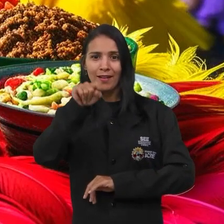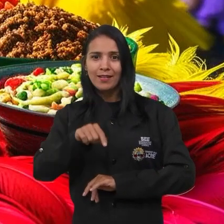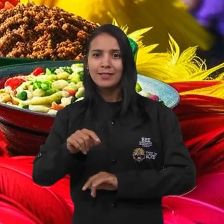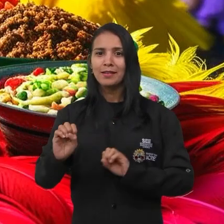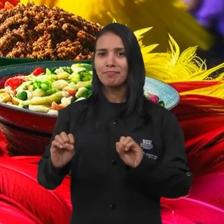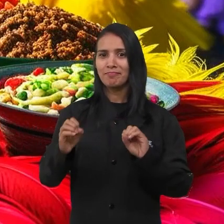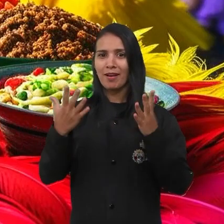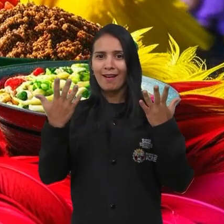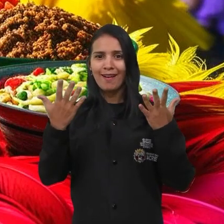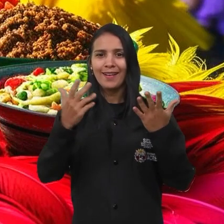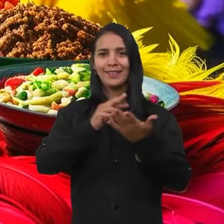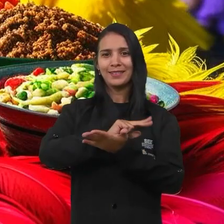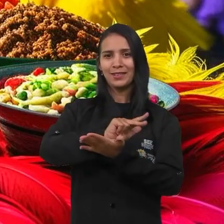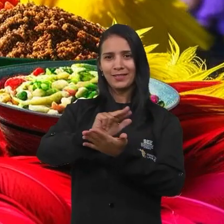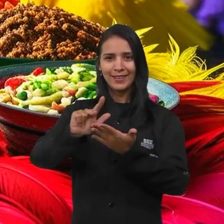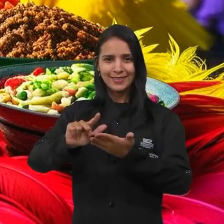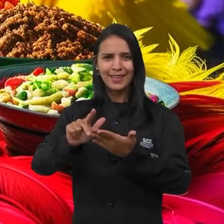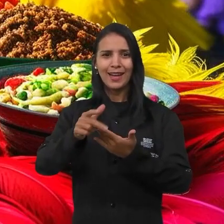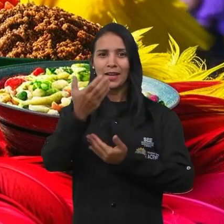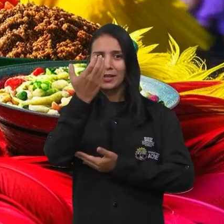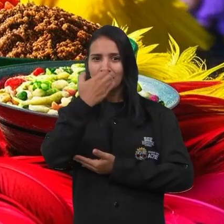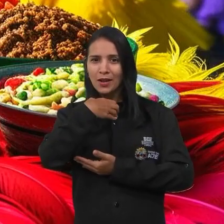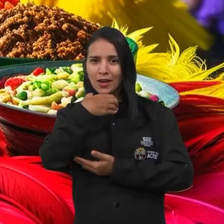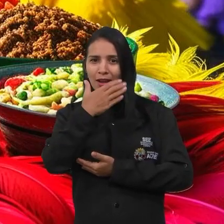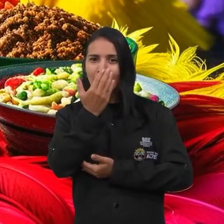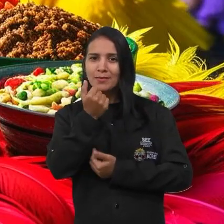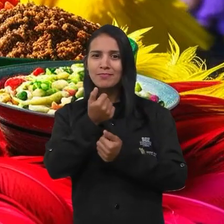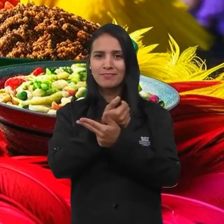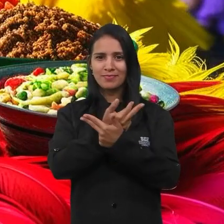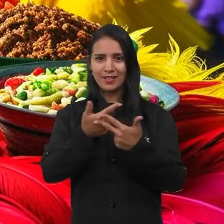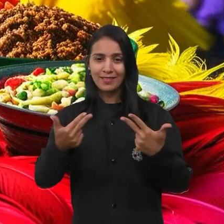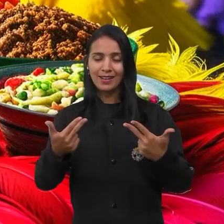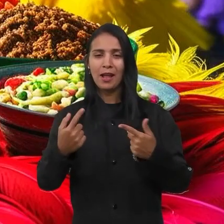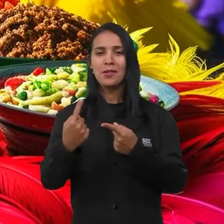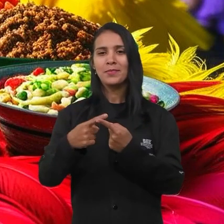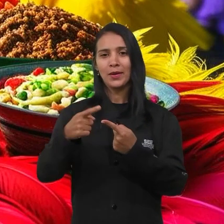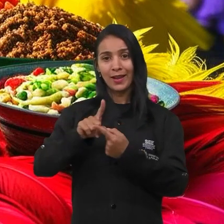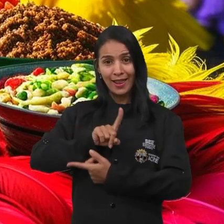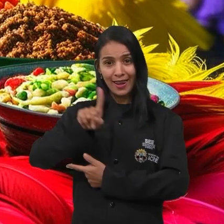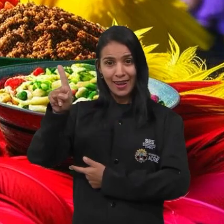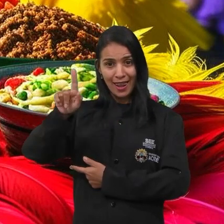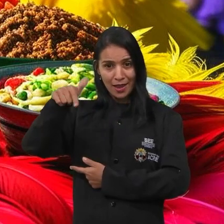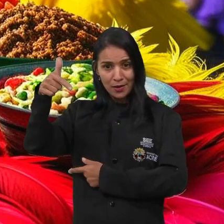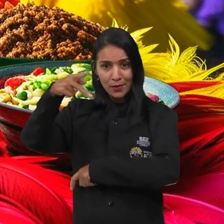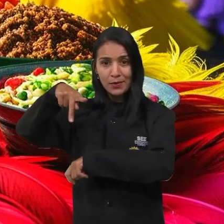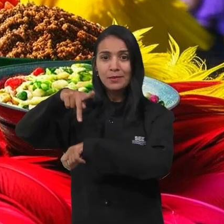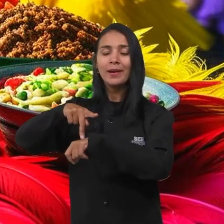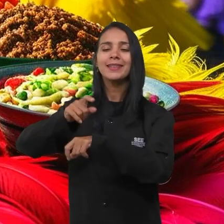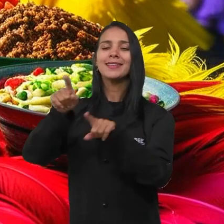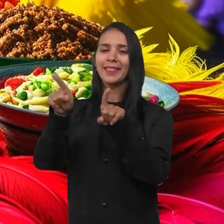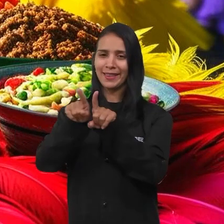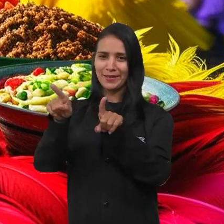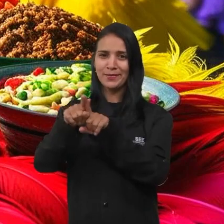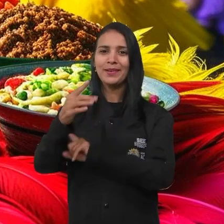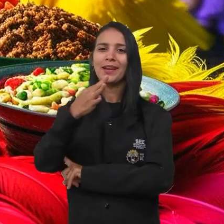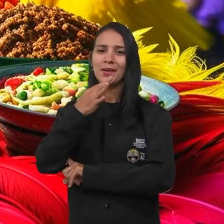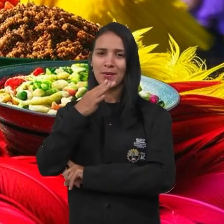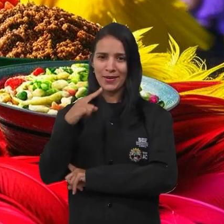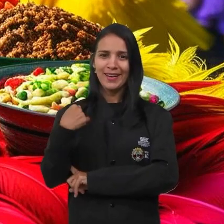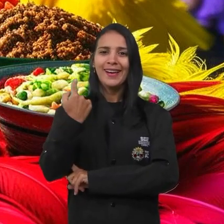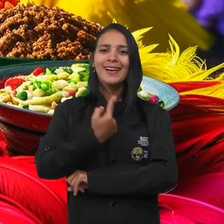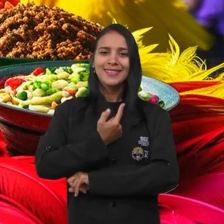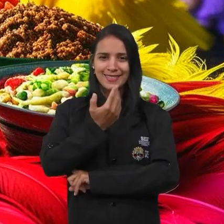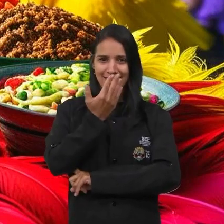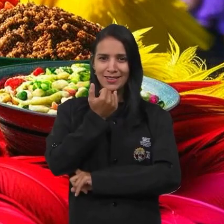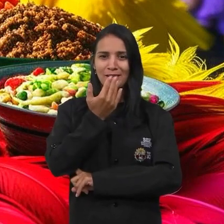alimentar que nós temos no Brasil, que, como eu falei, lá fora é muito conhecido pela sua culinária, diga-se de passagem, maravilhosa. Todo